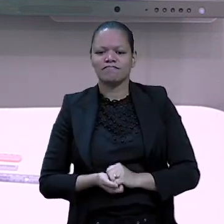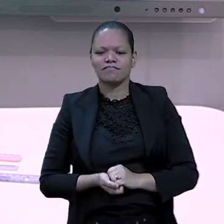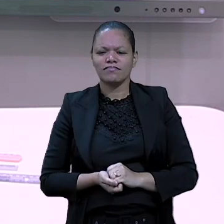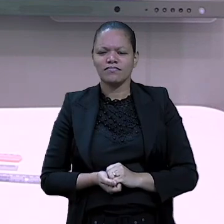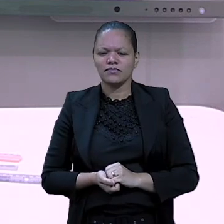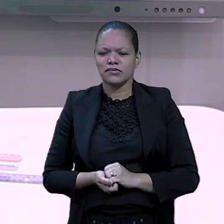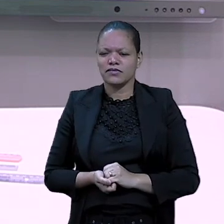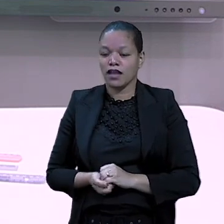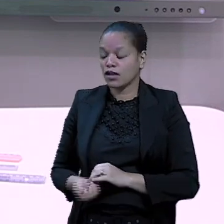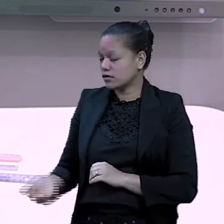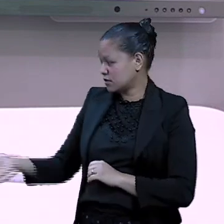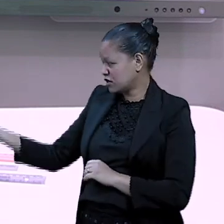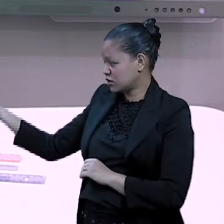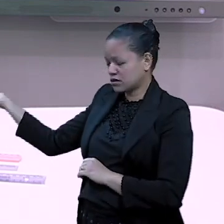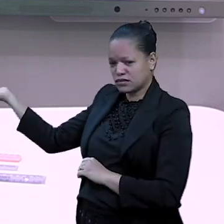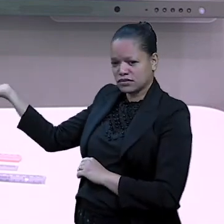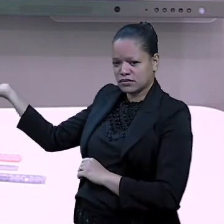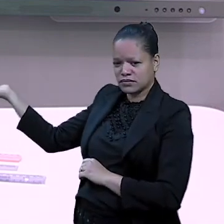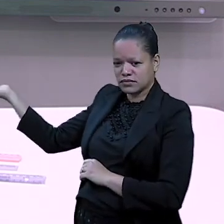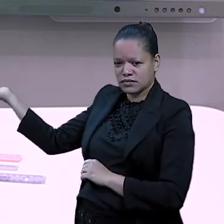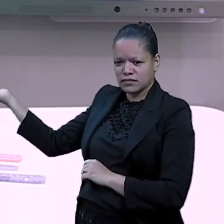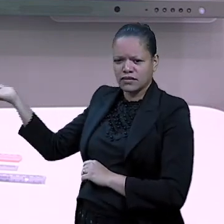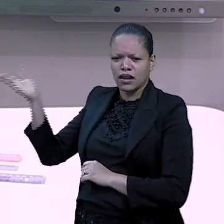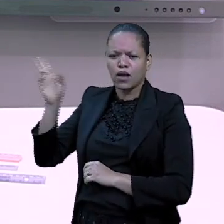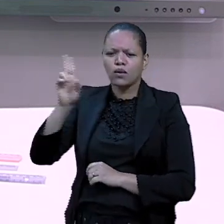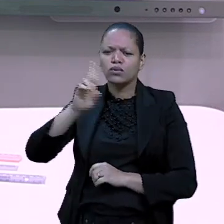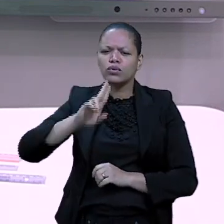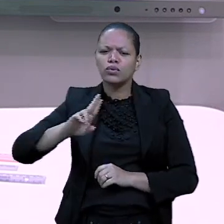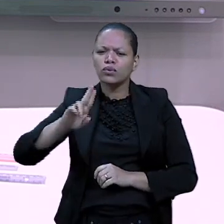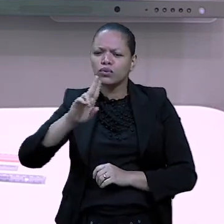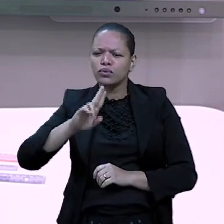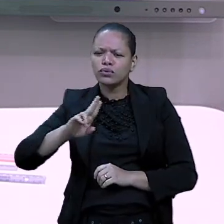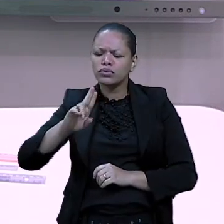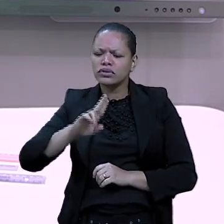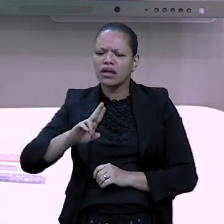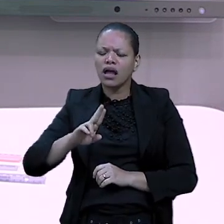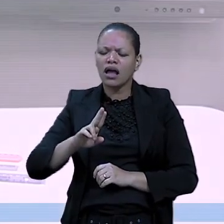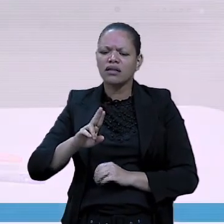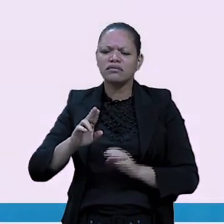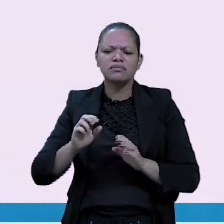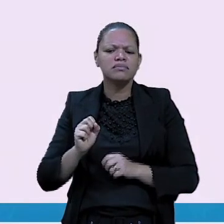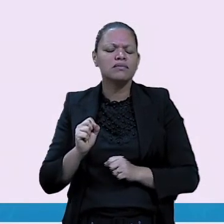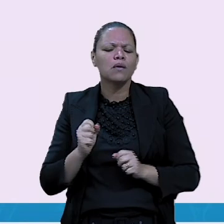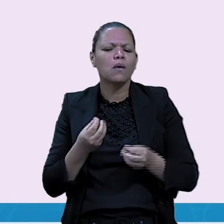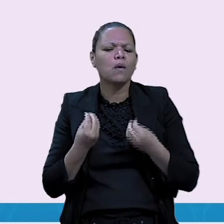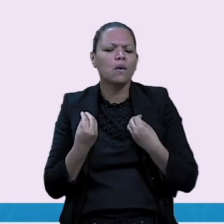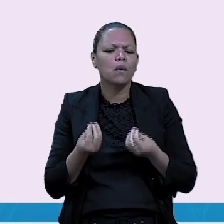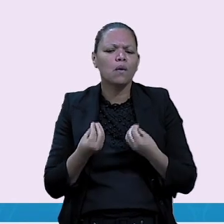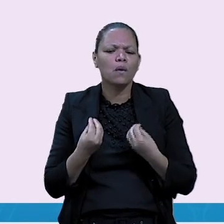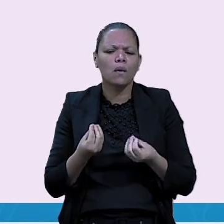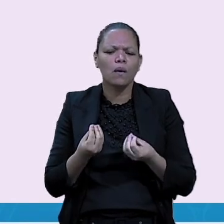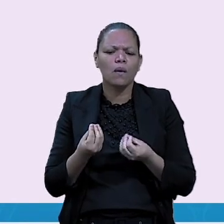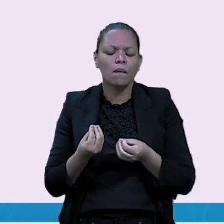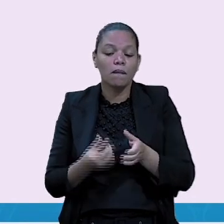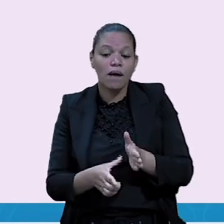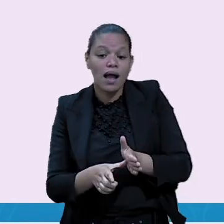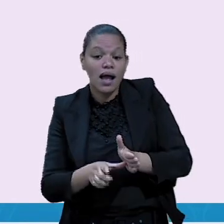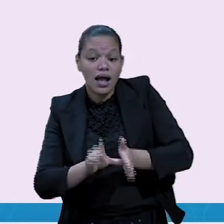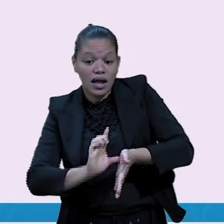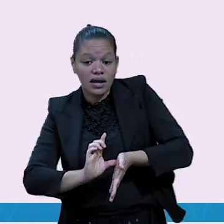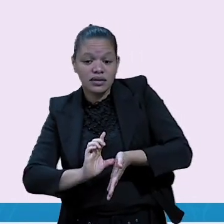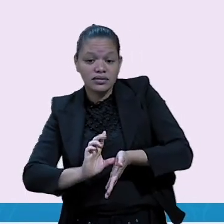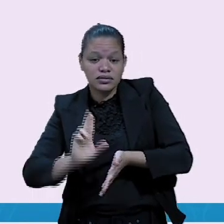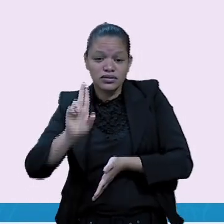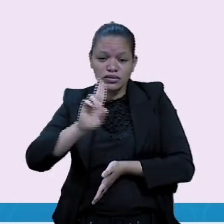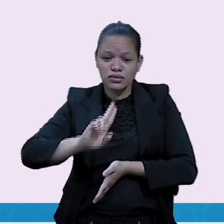aqui, gente, olha, usado principalmente por pedreiros para medir paredes. Antigamente, antes da trena, era muito usado